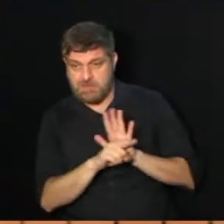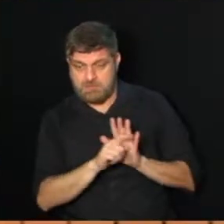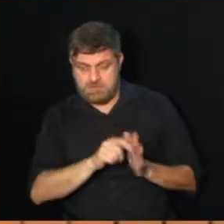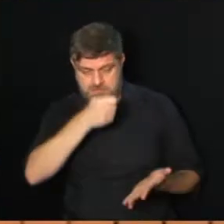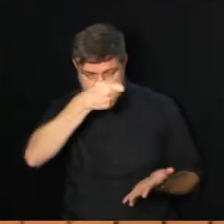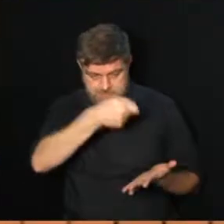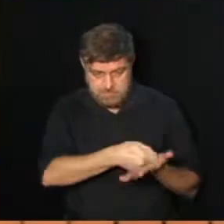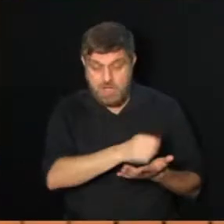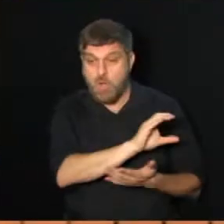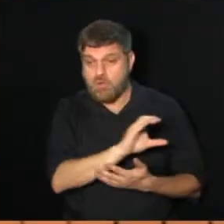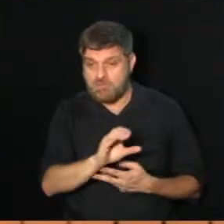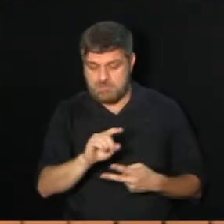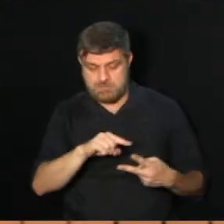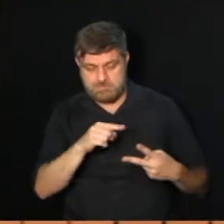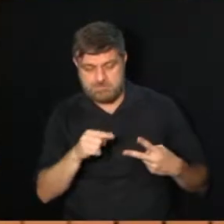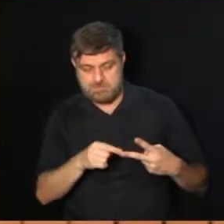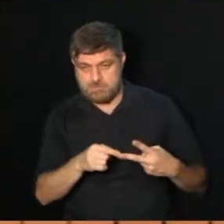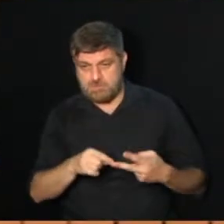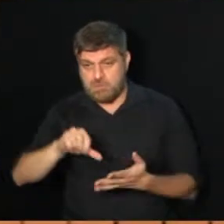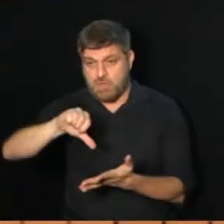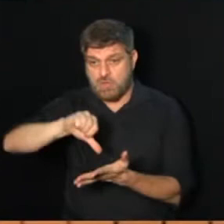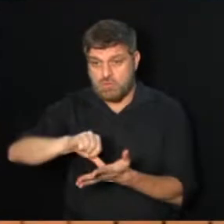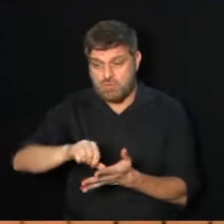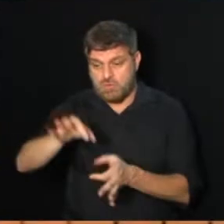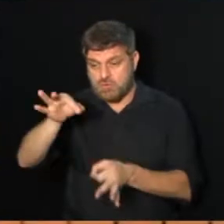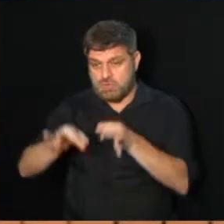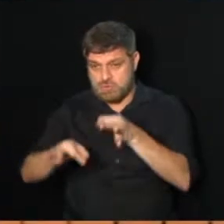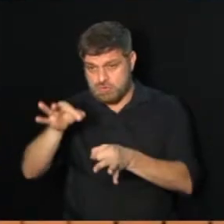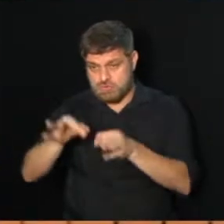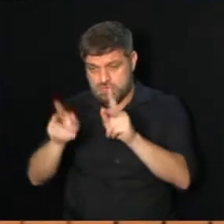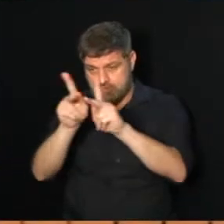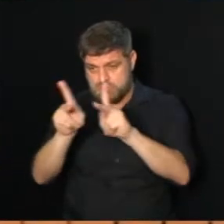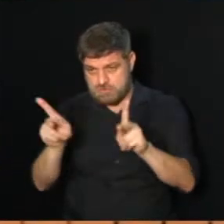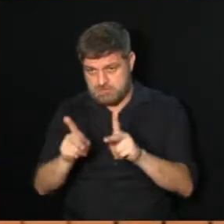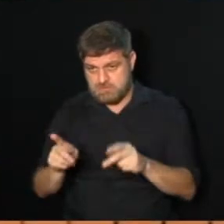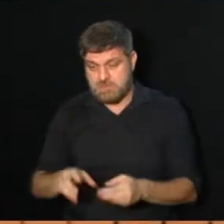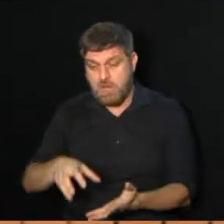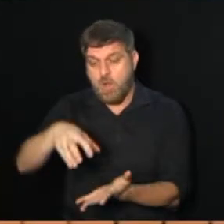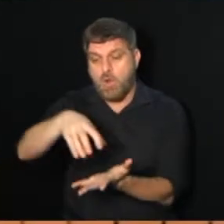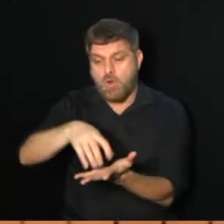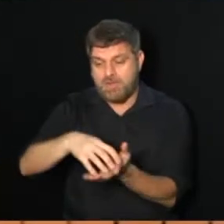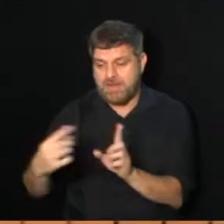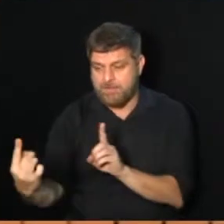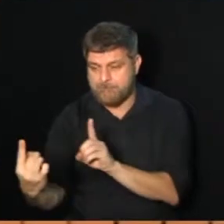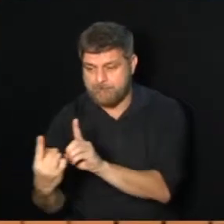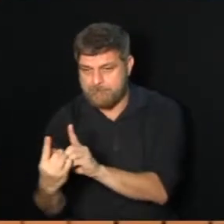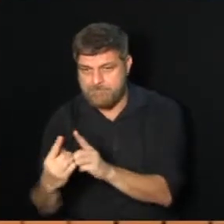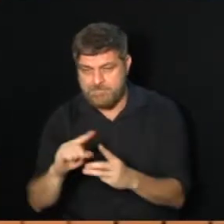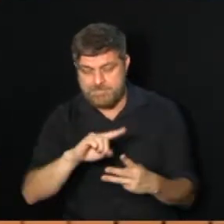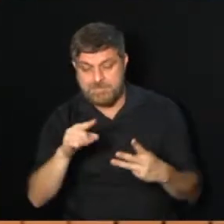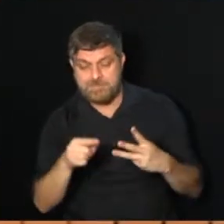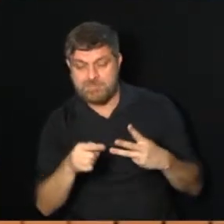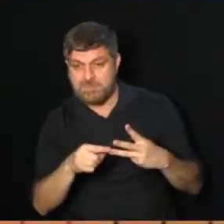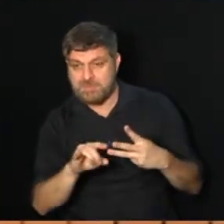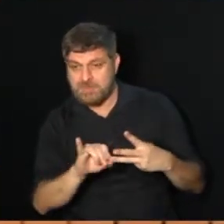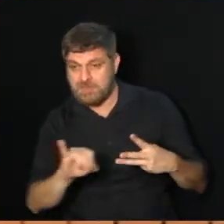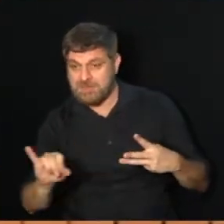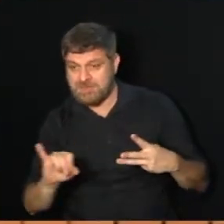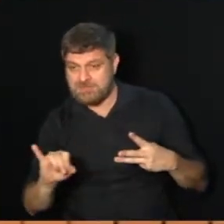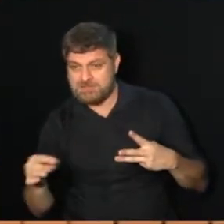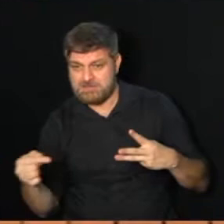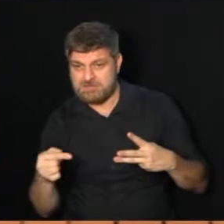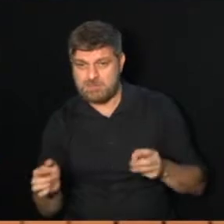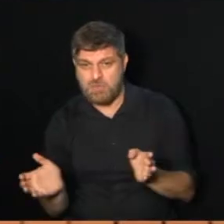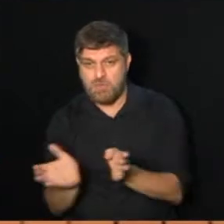de coordenação. 2, Núcleos de Justiça Restaurativa, que são espaços de atendimento direto à comunidade. E talvez o inciso 3,